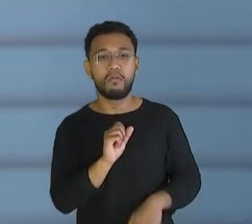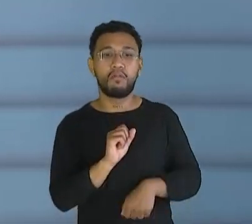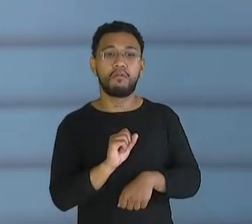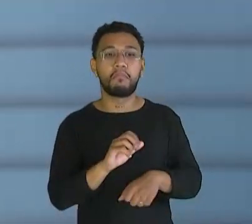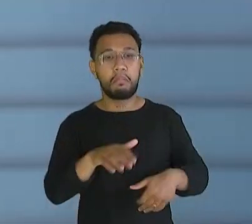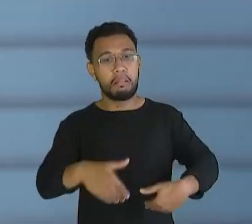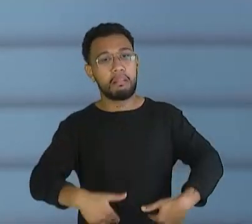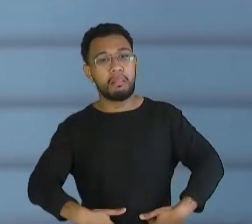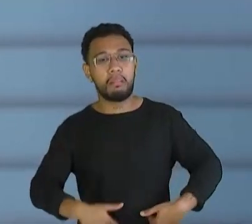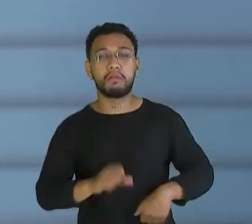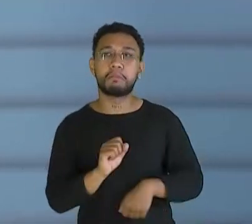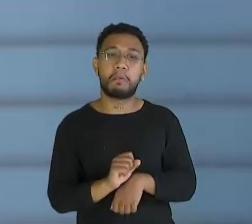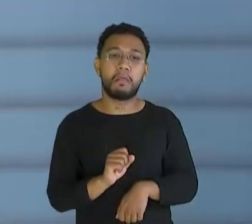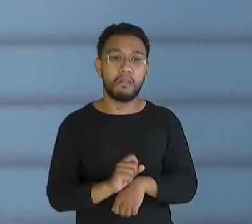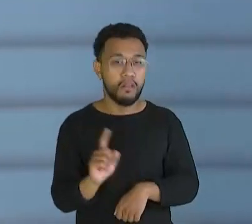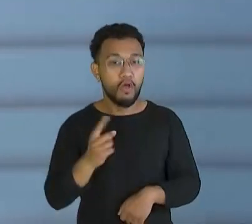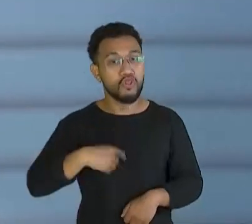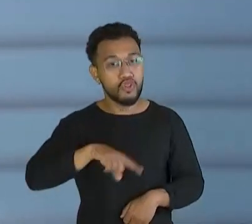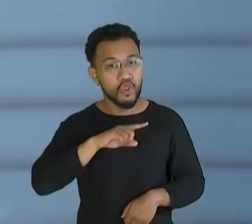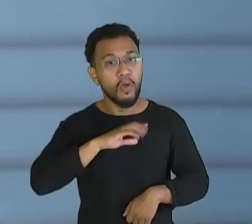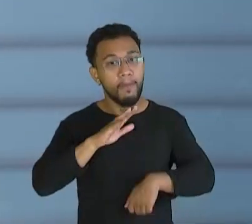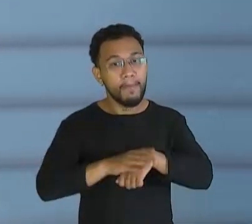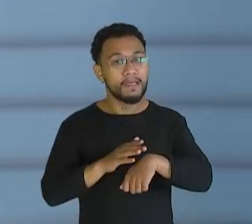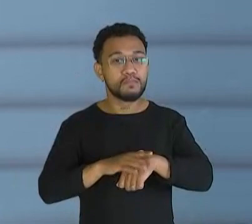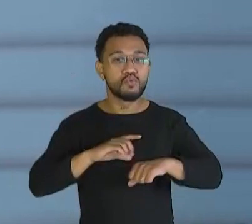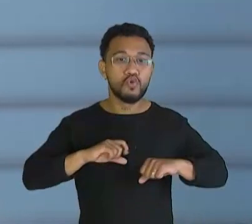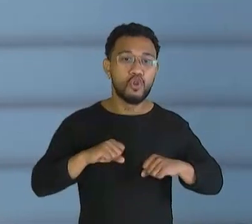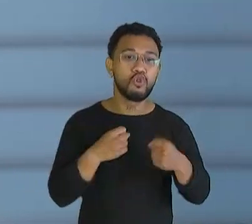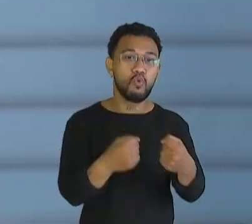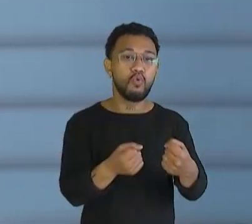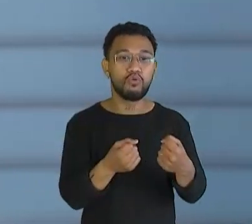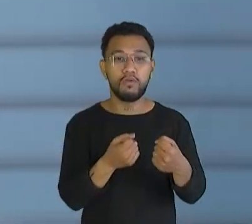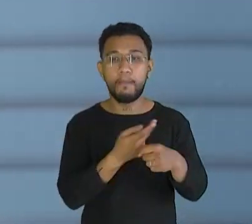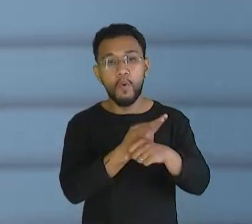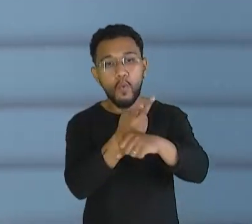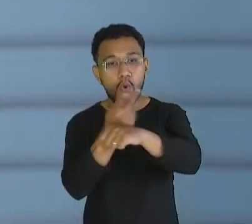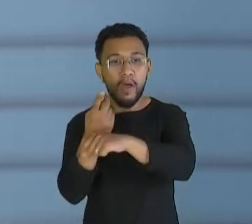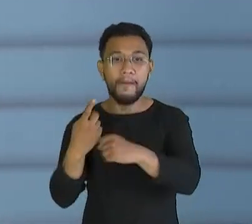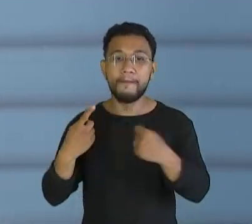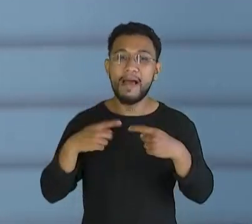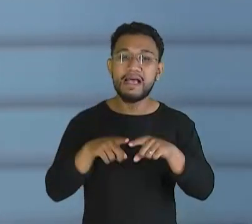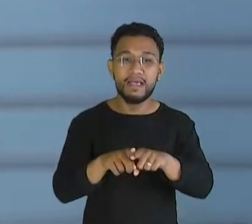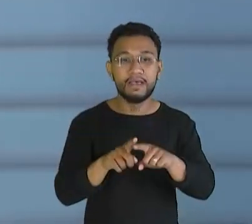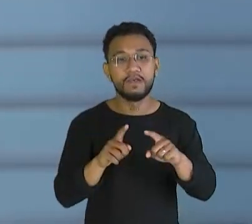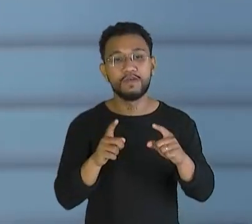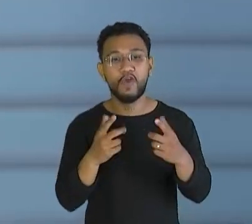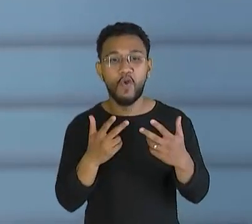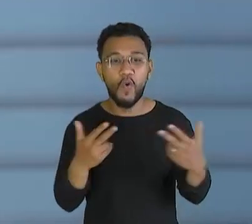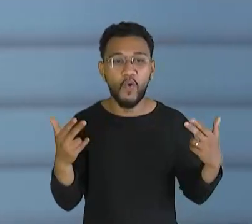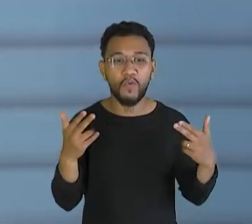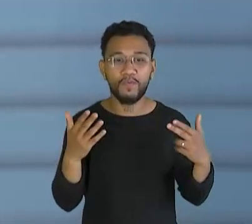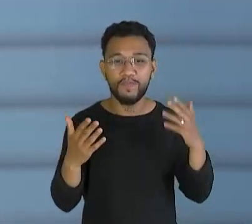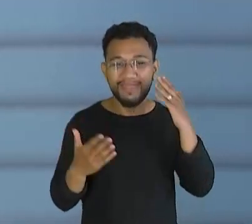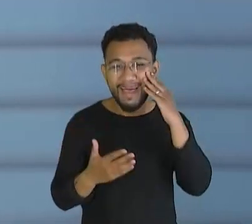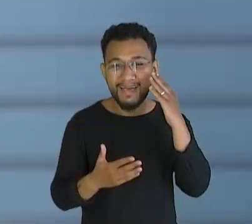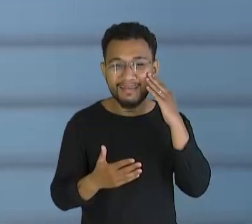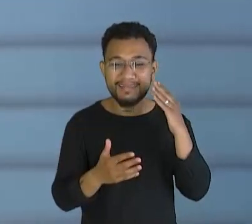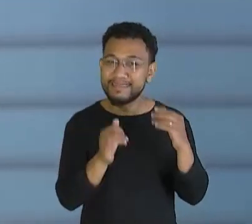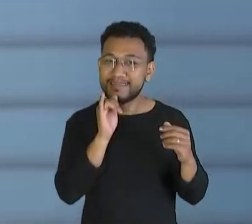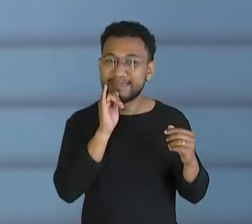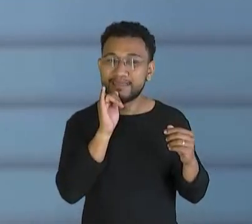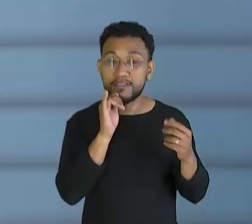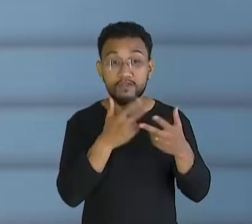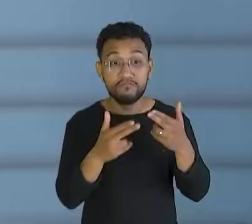coisas acontecerem. A gente tem que se movimentar para ir atrás das parcerias, para ir atrás do nosso repasse. Então, até as coisas que